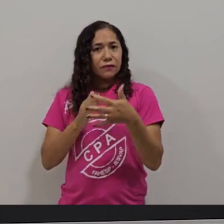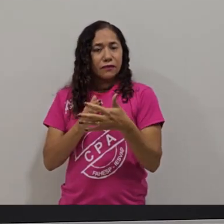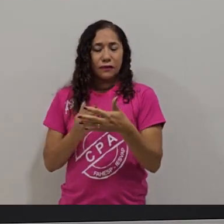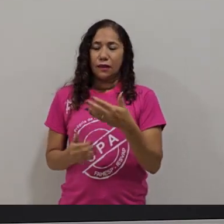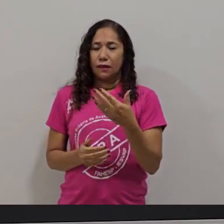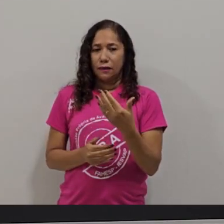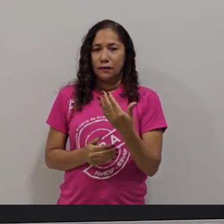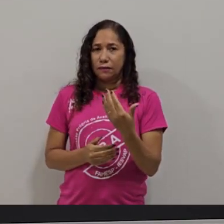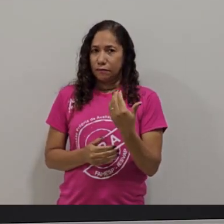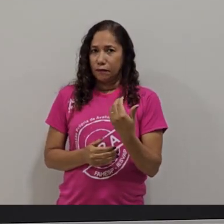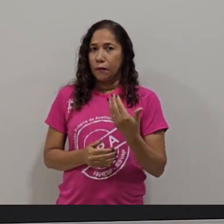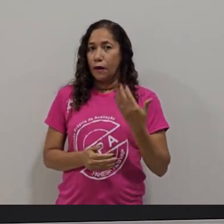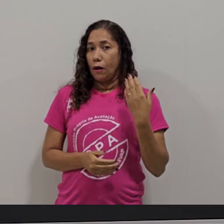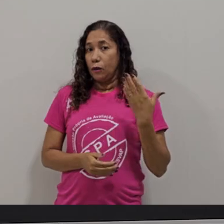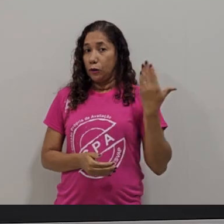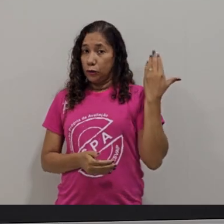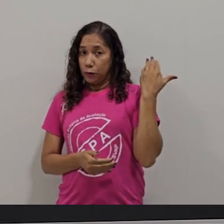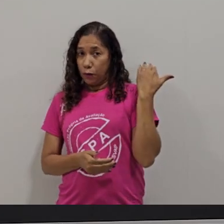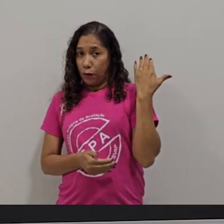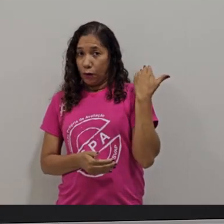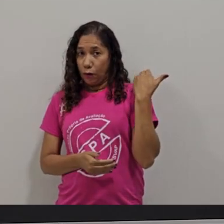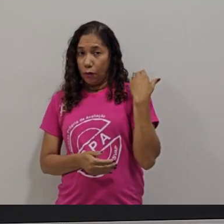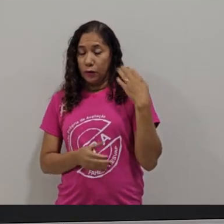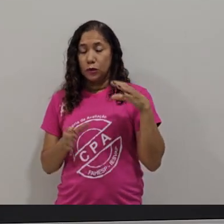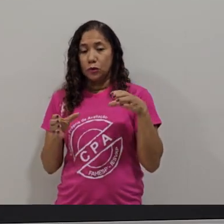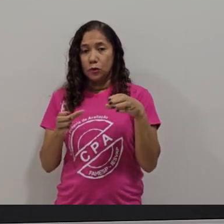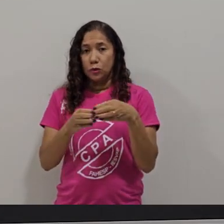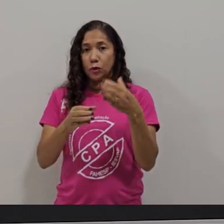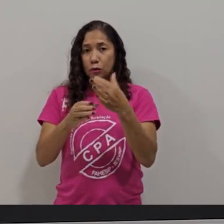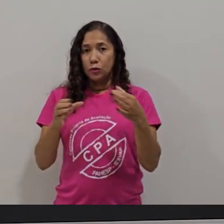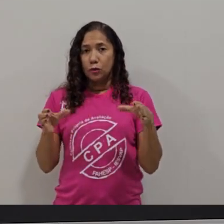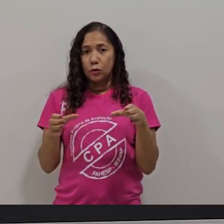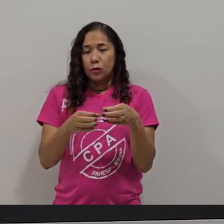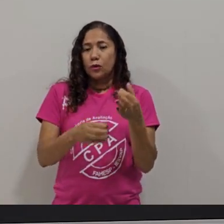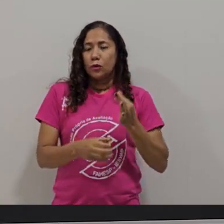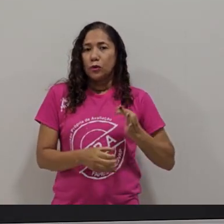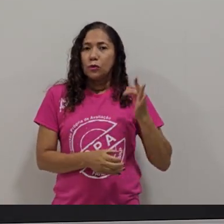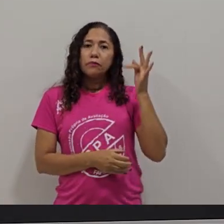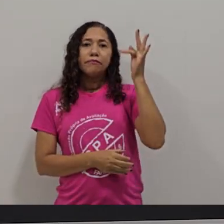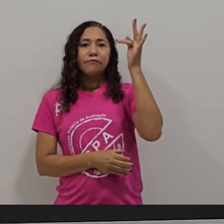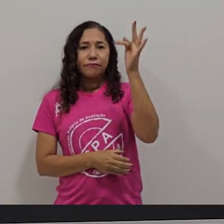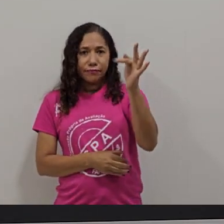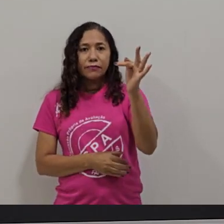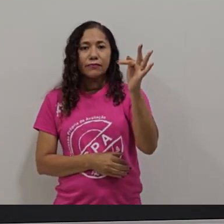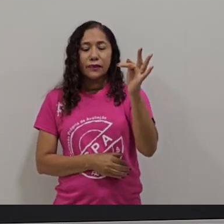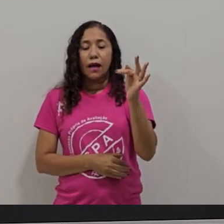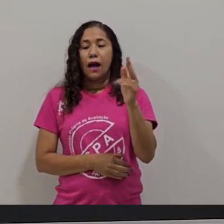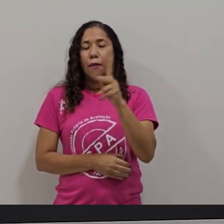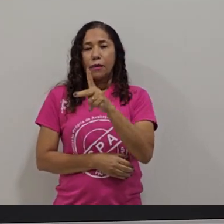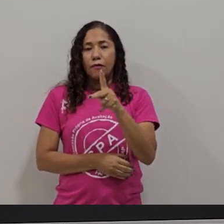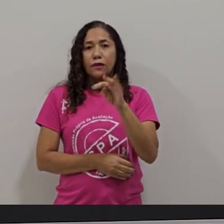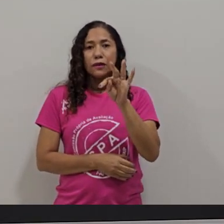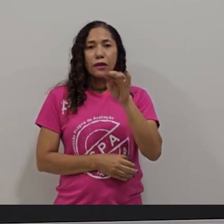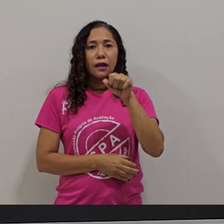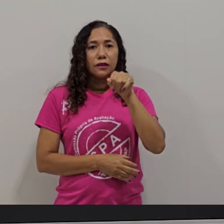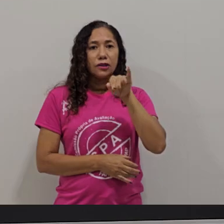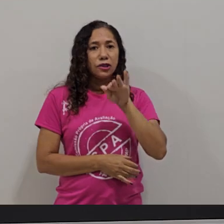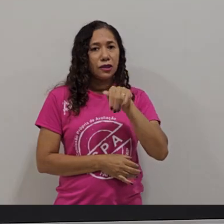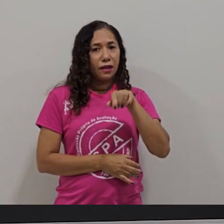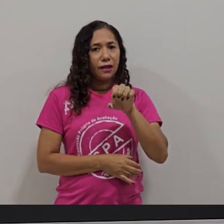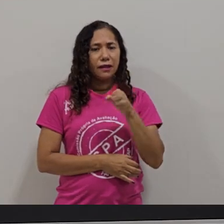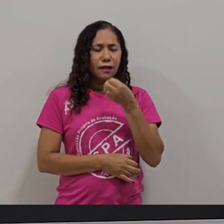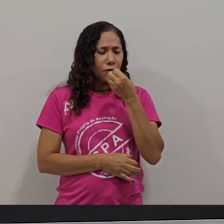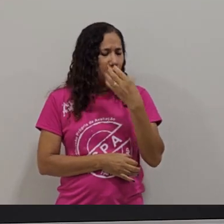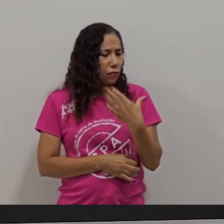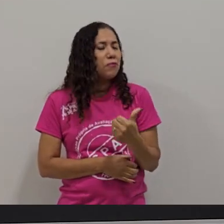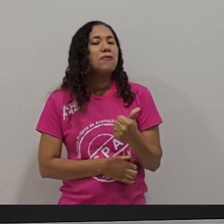depois a gente, enquanto aluno, as outras turmas, se tiver a Tatiana como professora, ela pode, que ela é muito